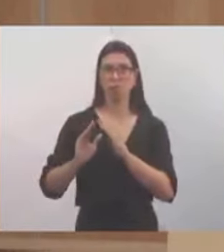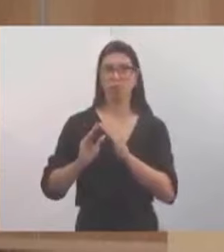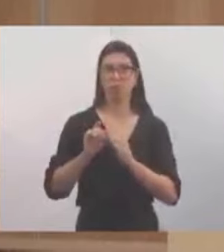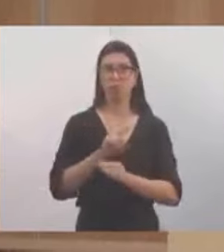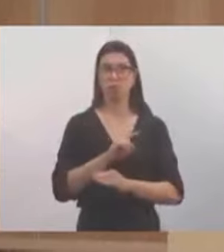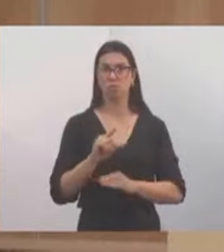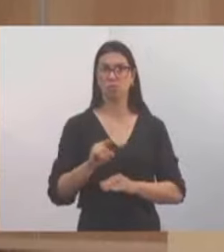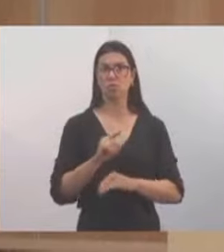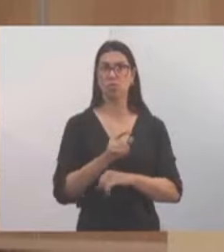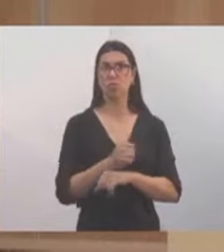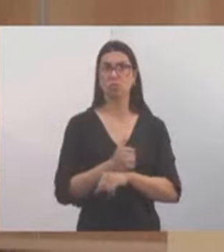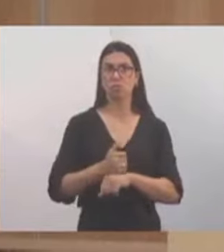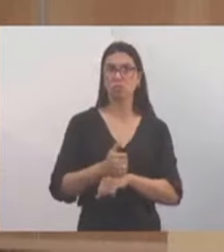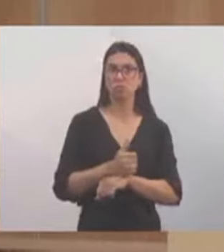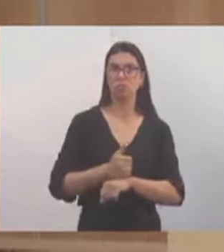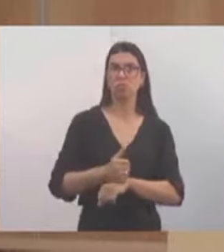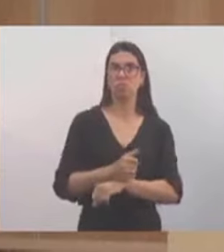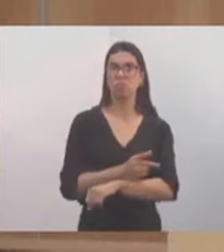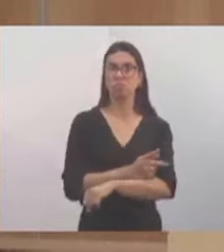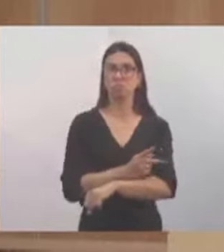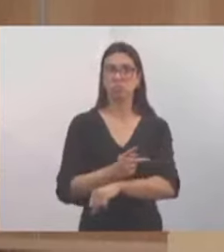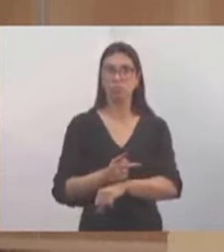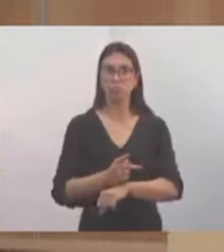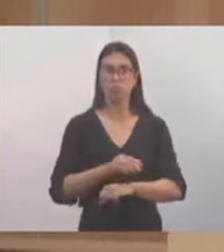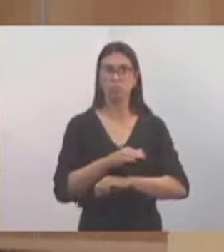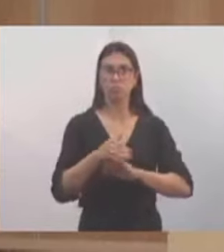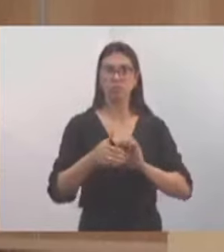são heróis.